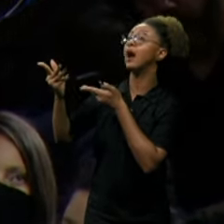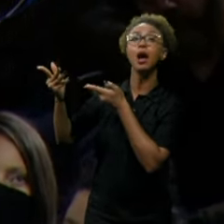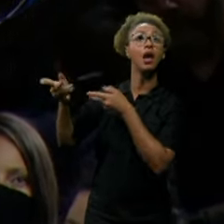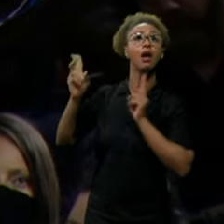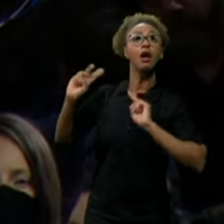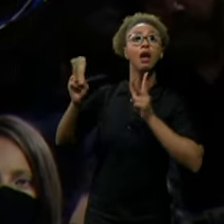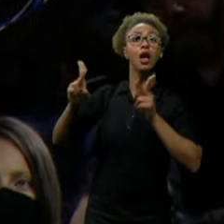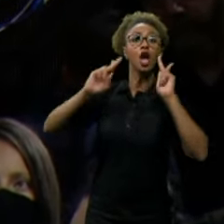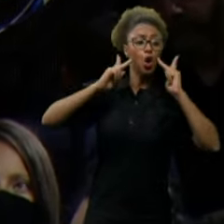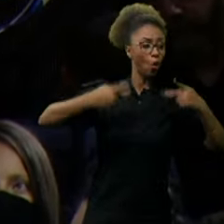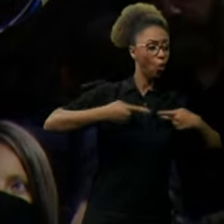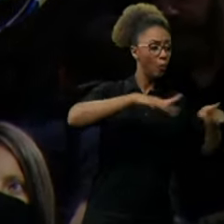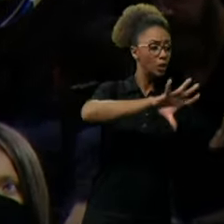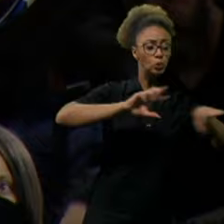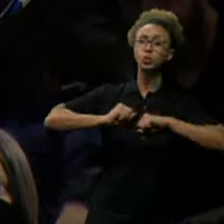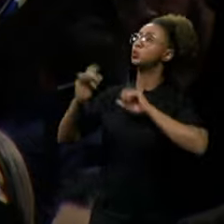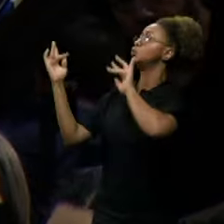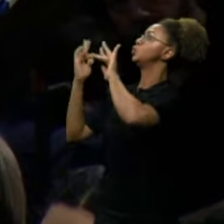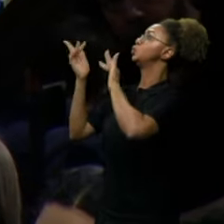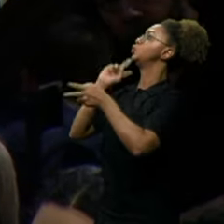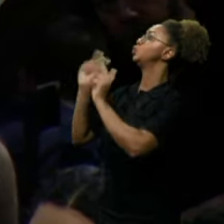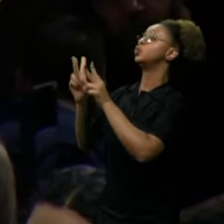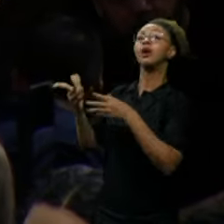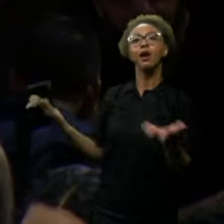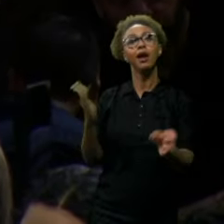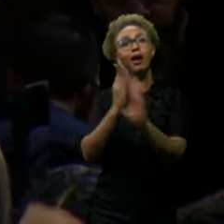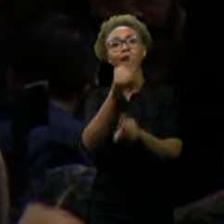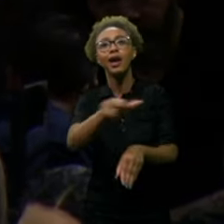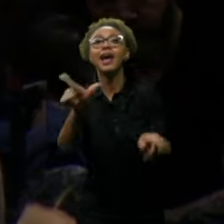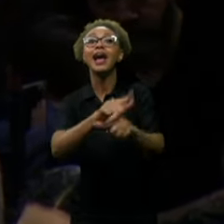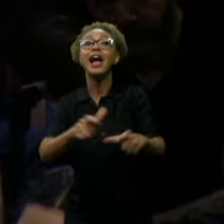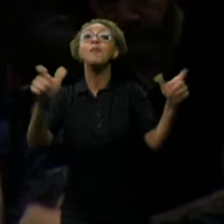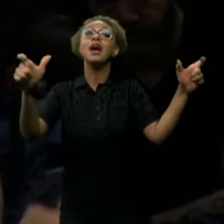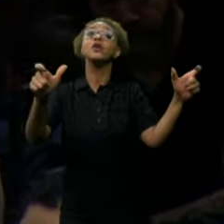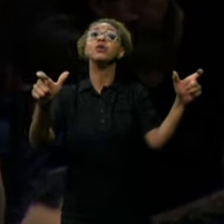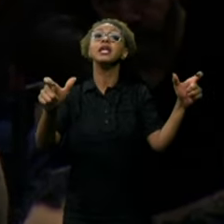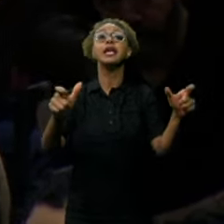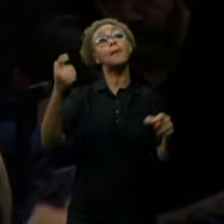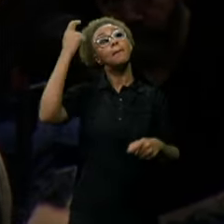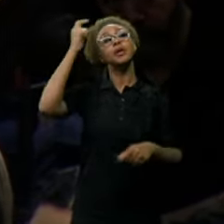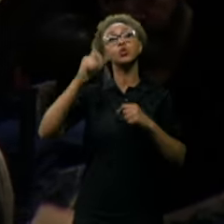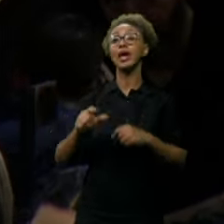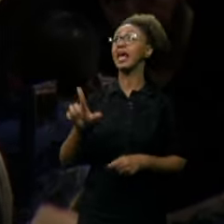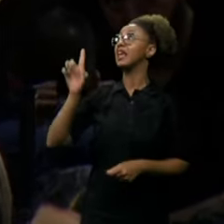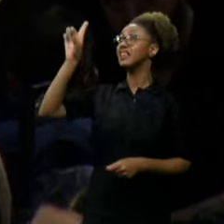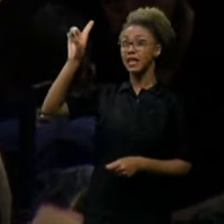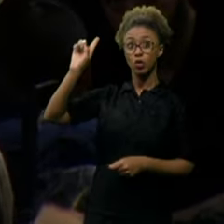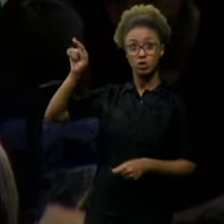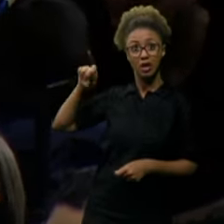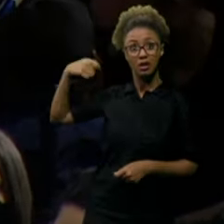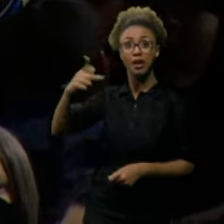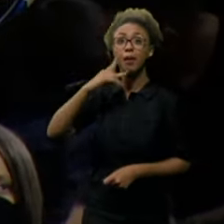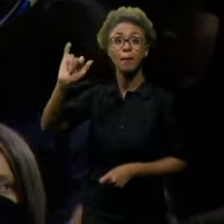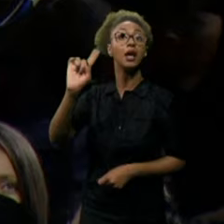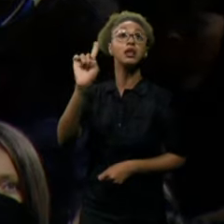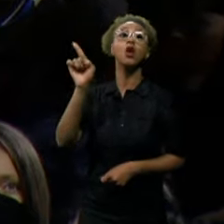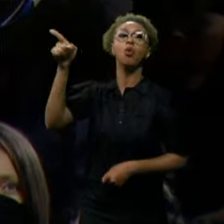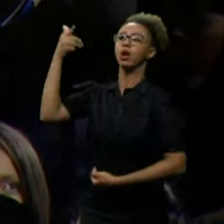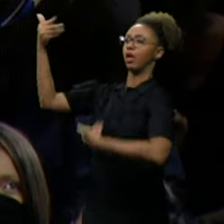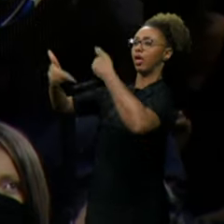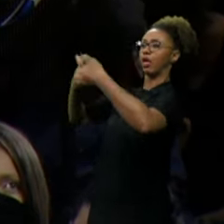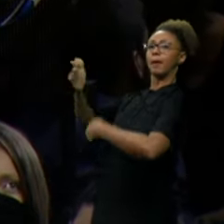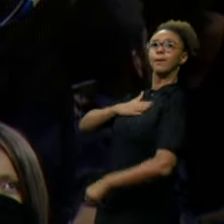também no nosso contato com Deus é por isso para a maioria das pessoas aqui Deus não é pai um servidor é um prestador de